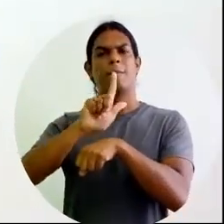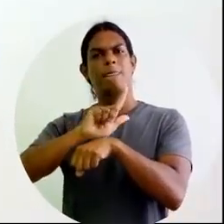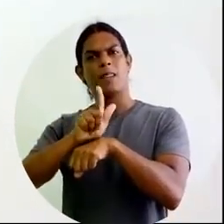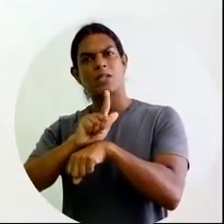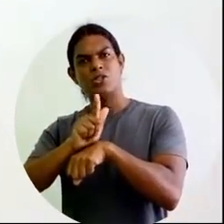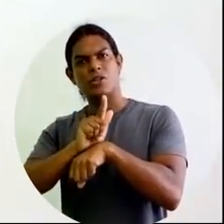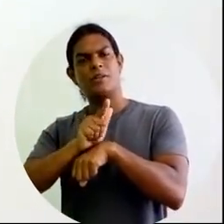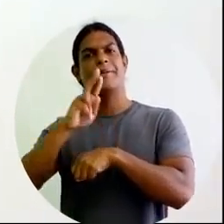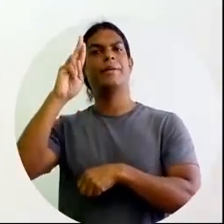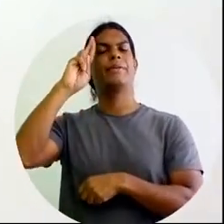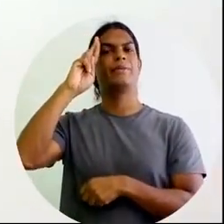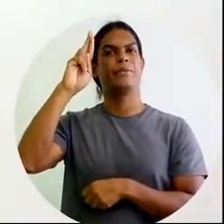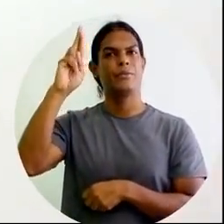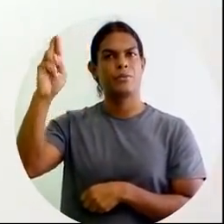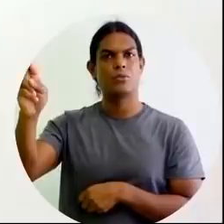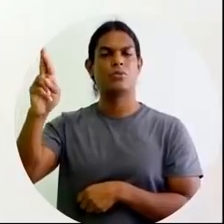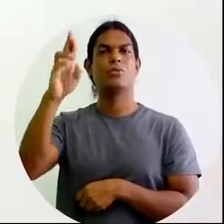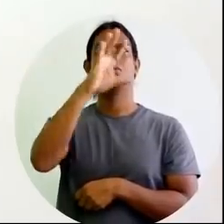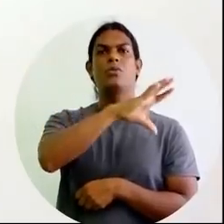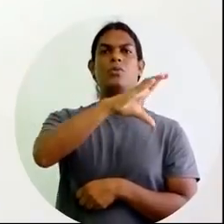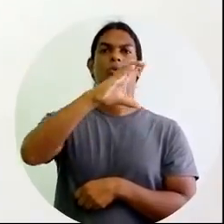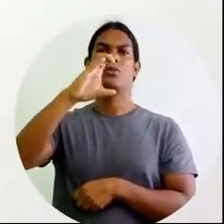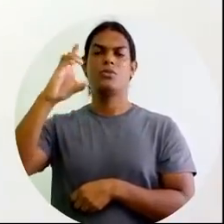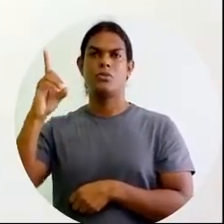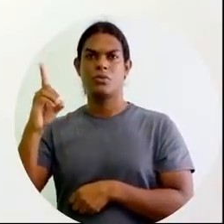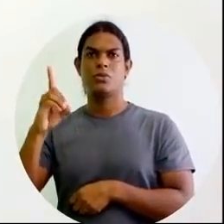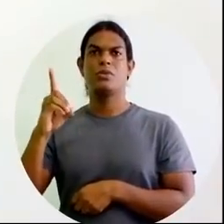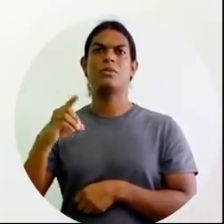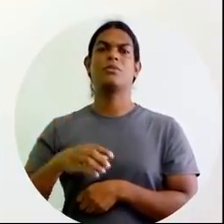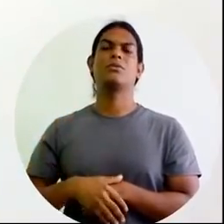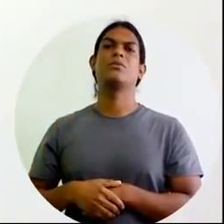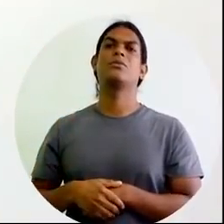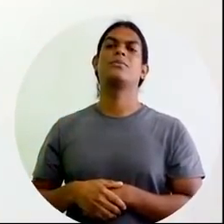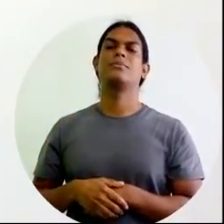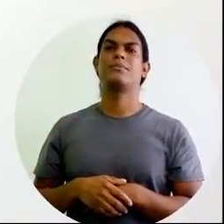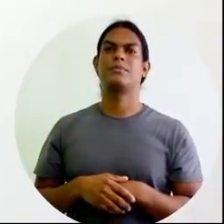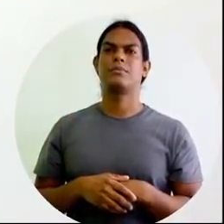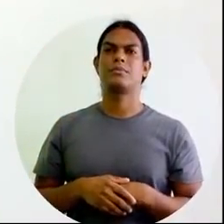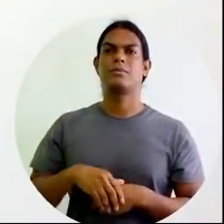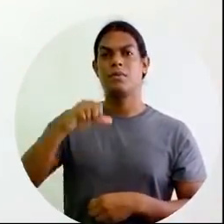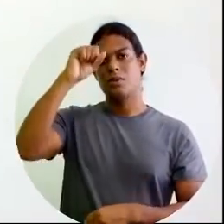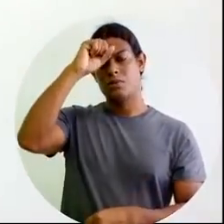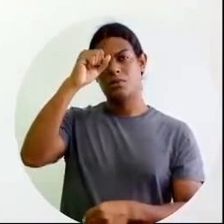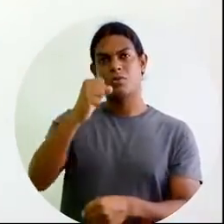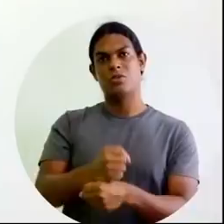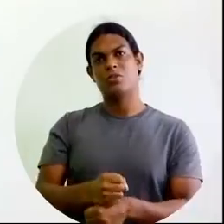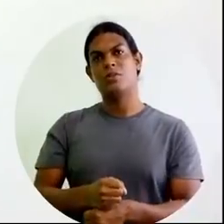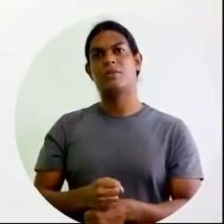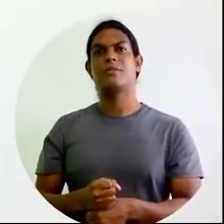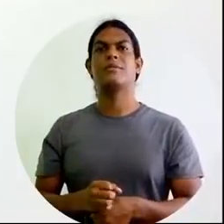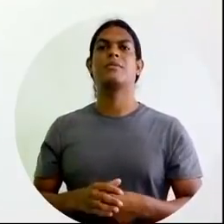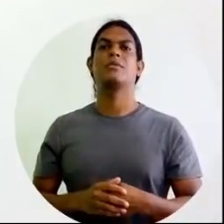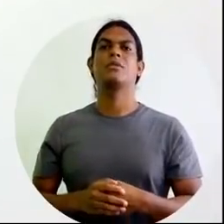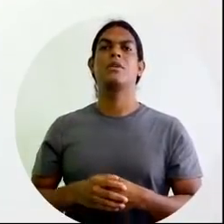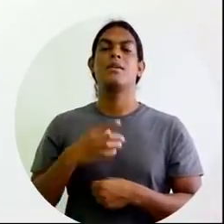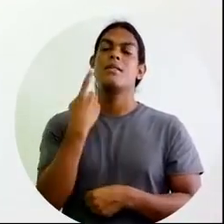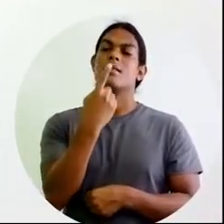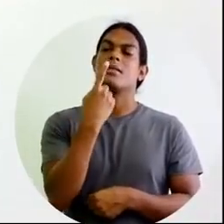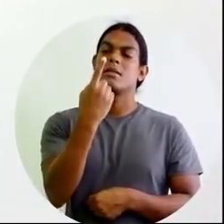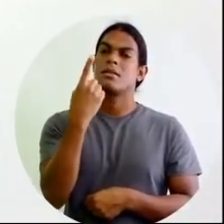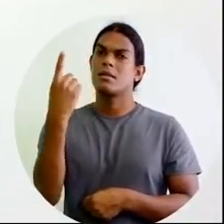diretor, gerente, supervisor, coordenador, isso, Cada pessoa que está